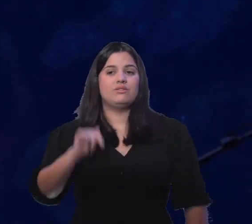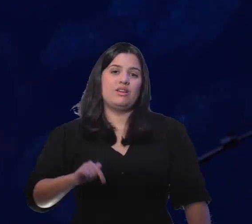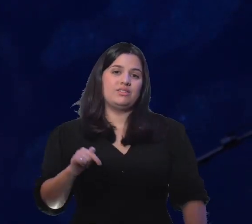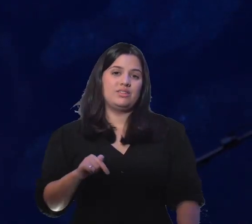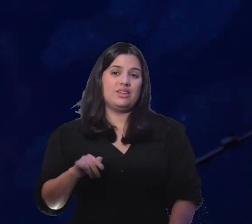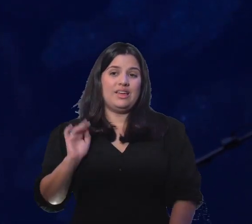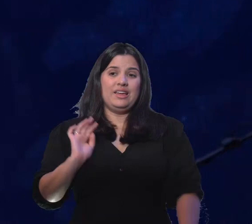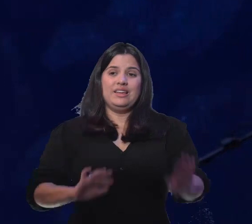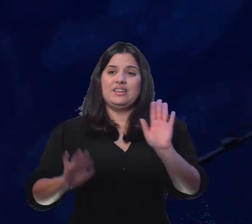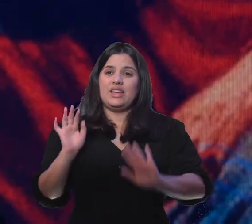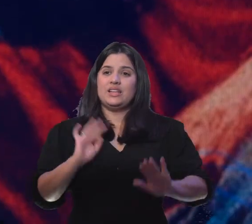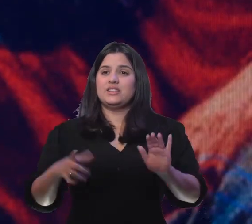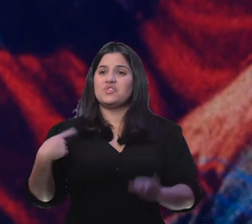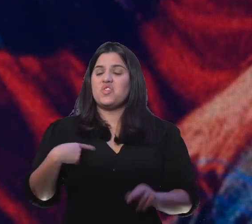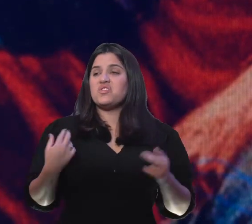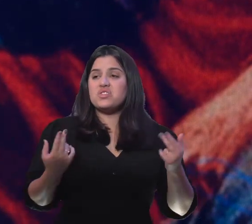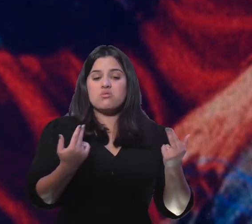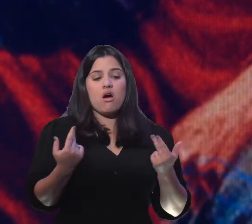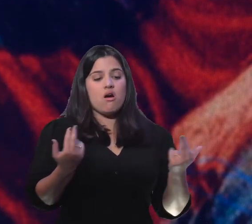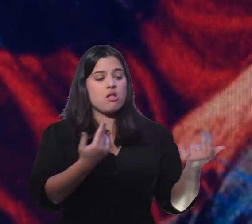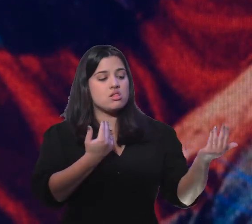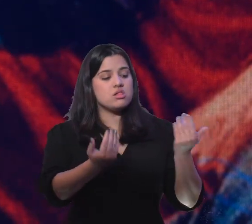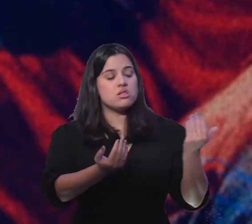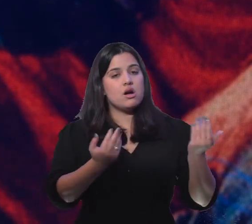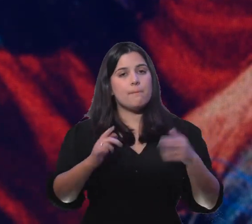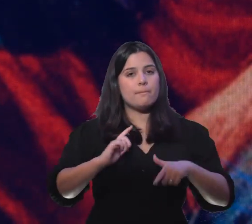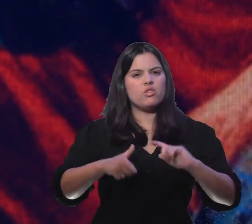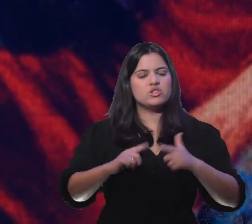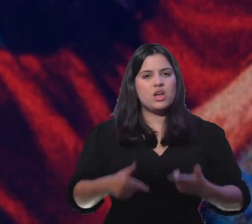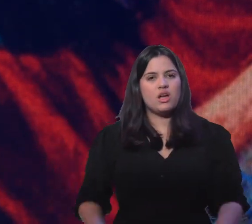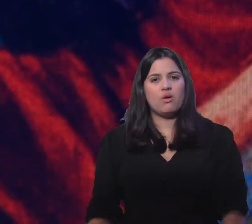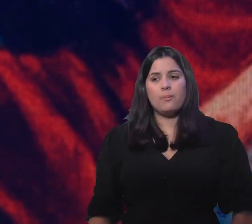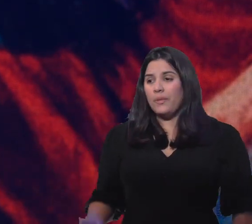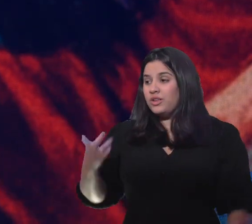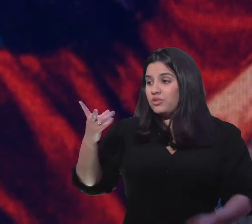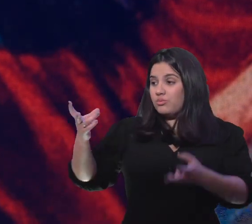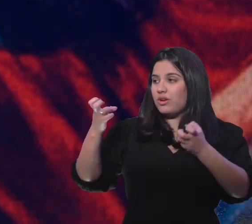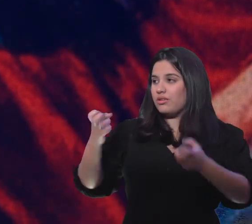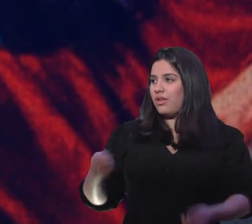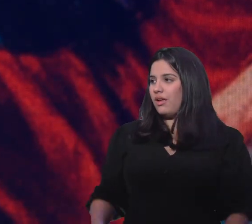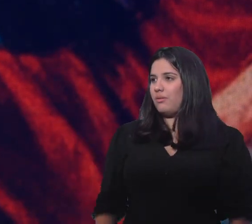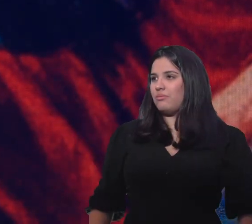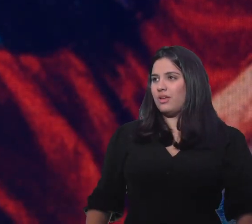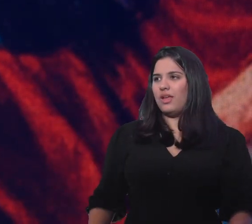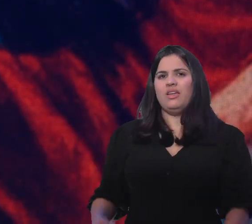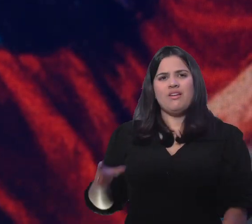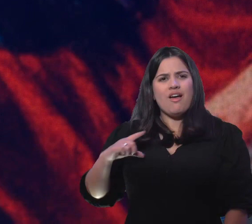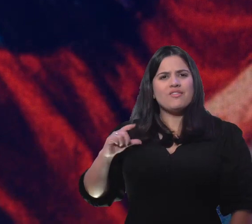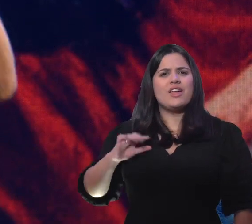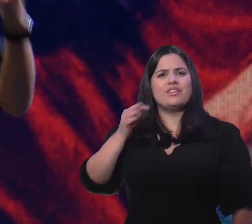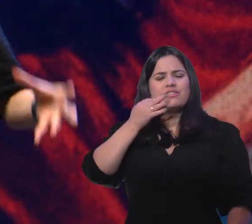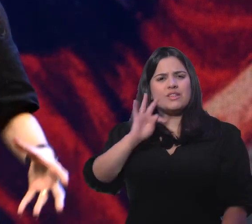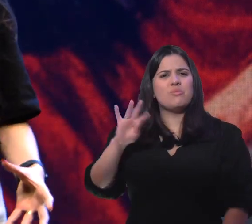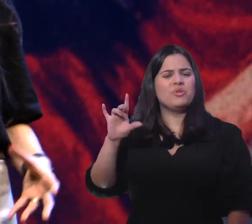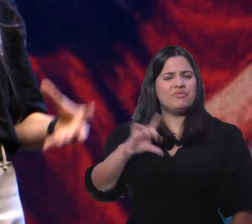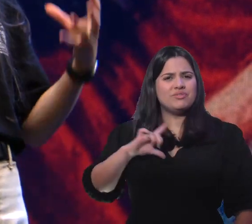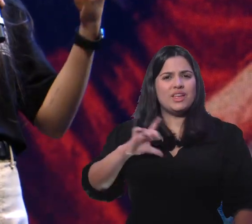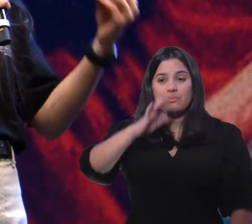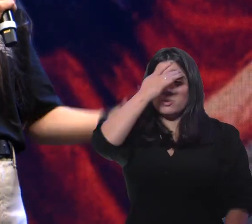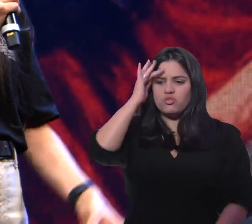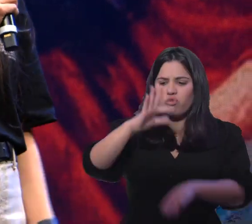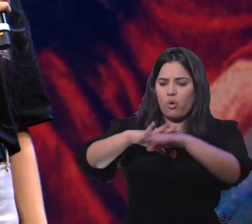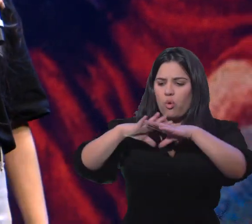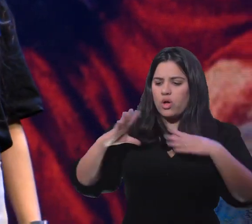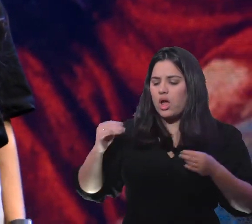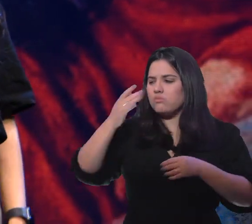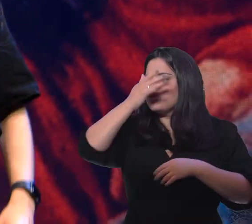acaba sendo como o povo de Israel, a gente vê as coisas acontecendo. Aqui na nossa frente, a gente escuta os testemunhos, as pessoas que foram curadas, as pessoas que